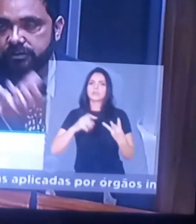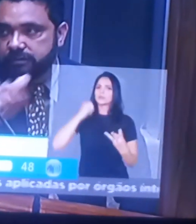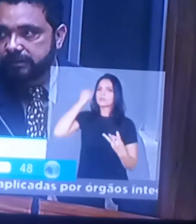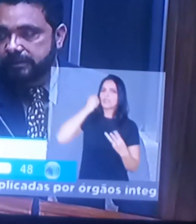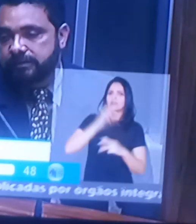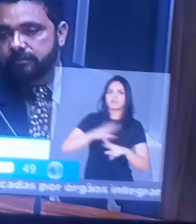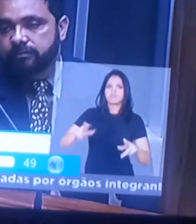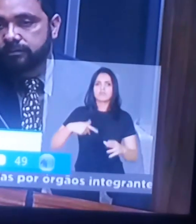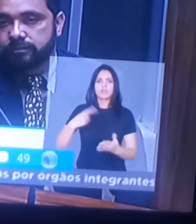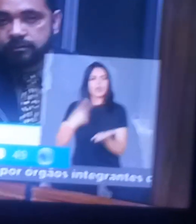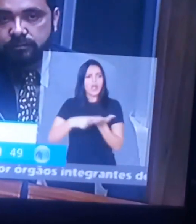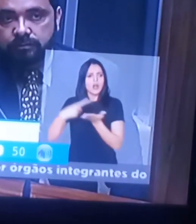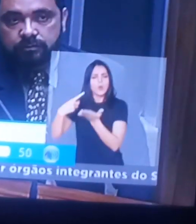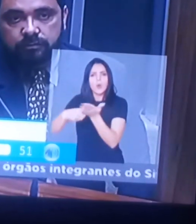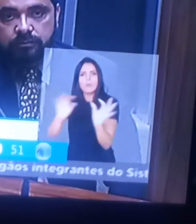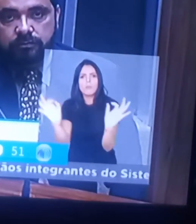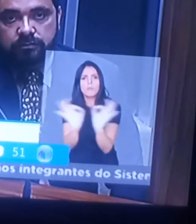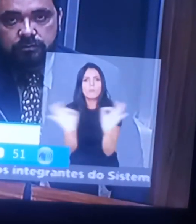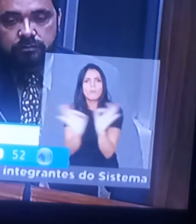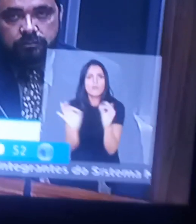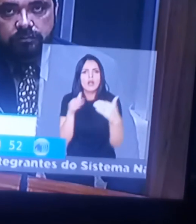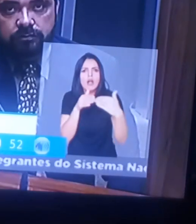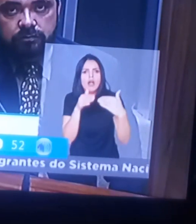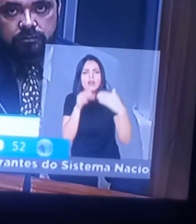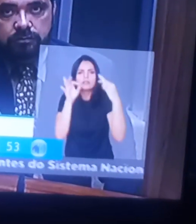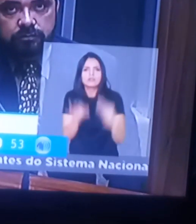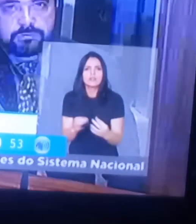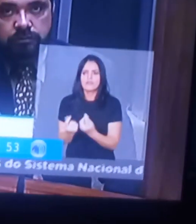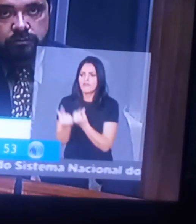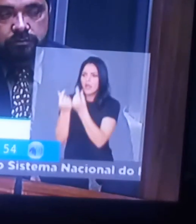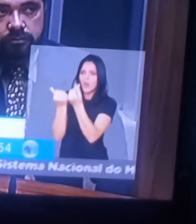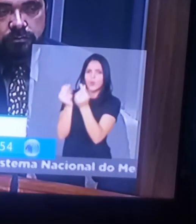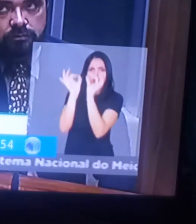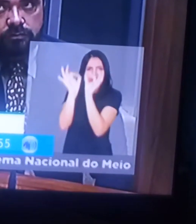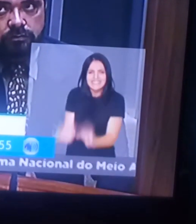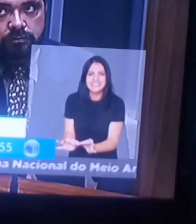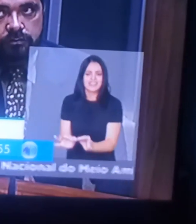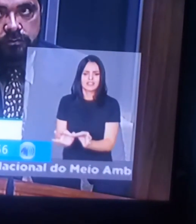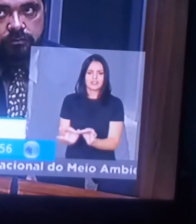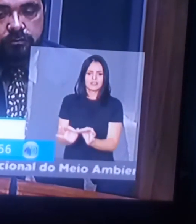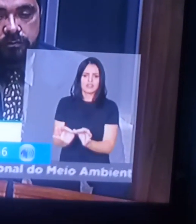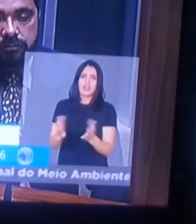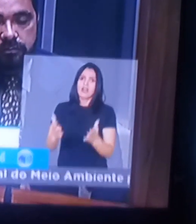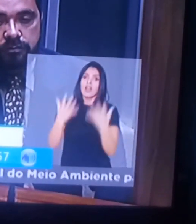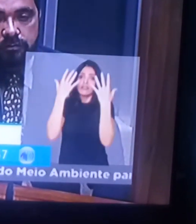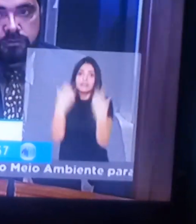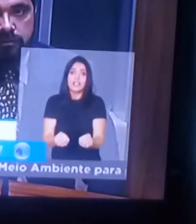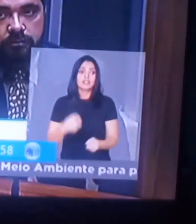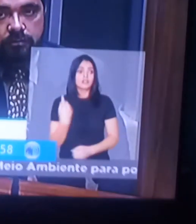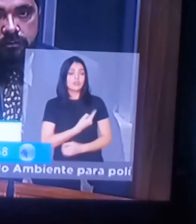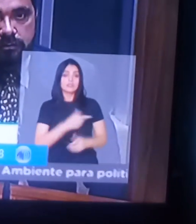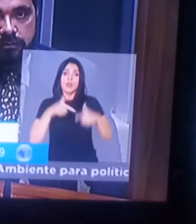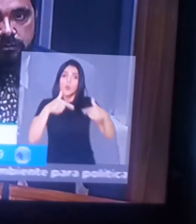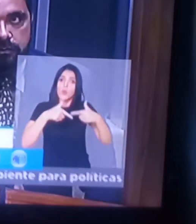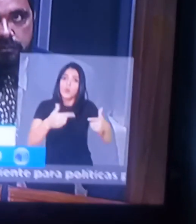não entraram num comum acordo, não chegaram num valor. Atenda a nossas